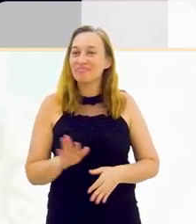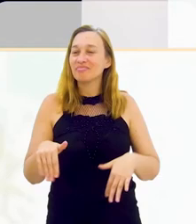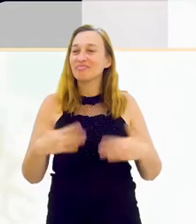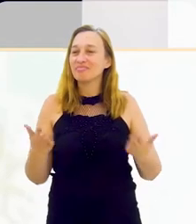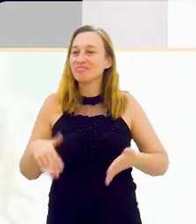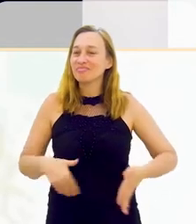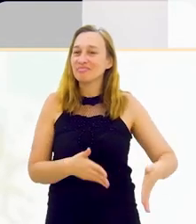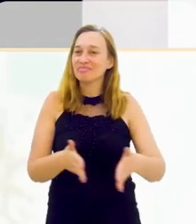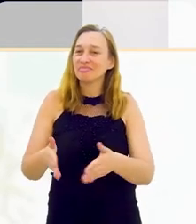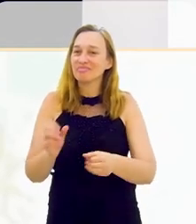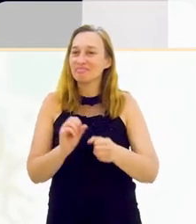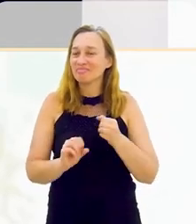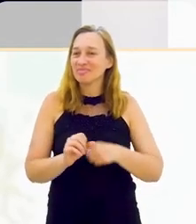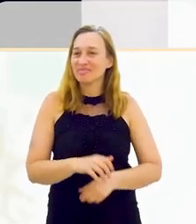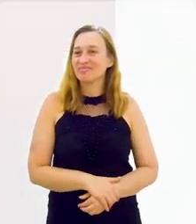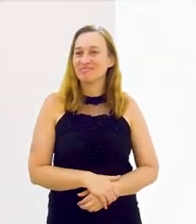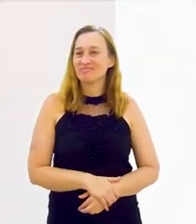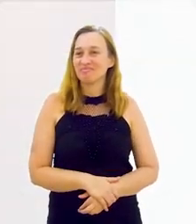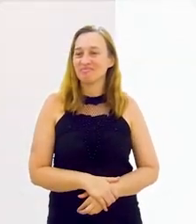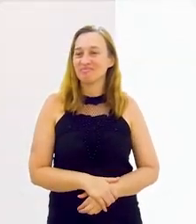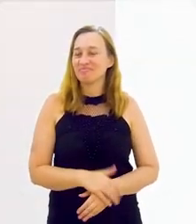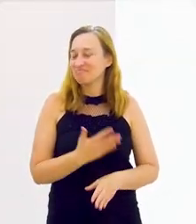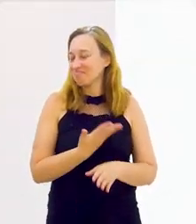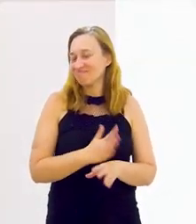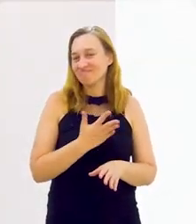os caminhos para fazer isso?